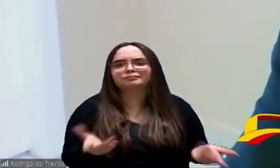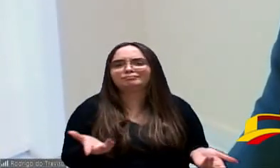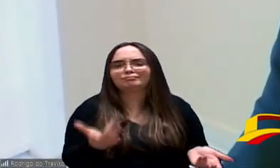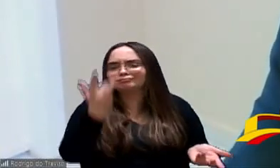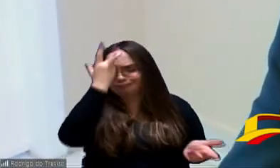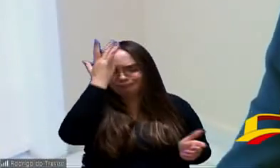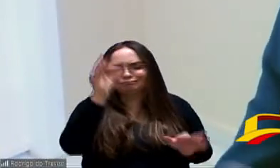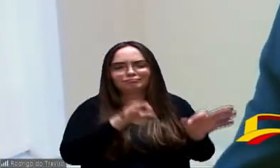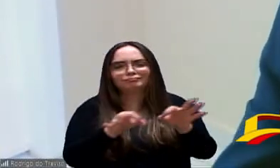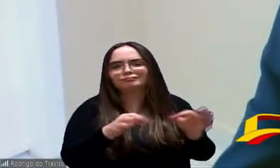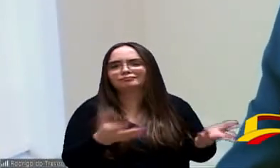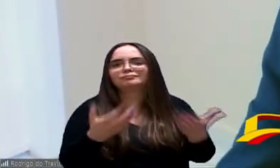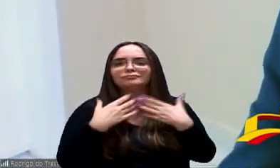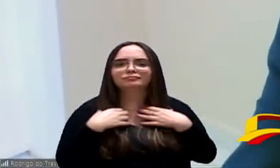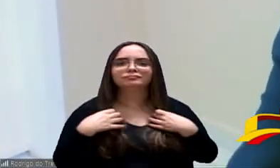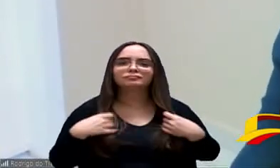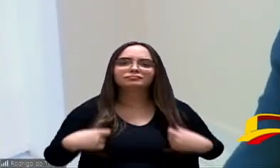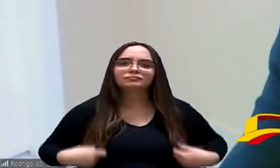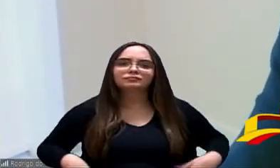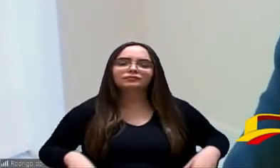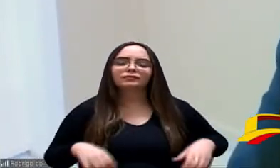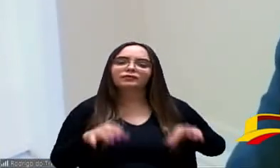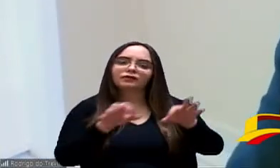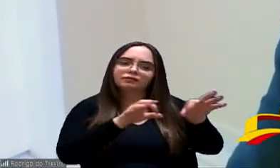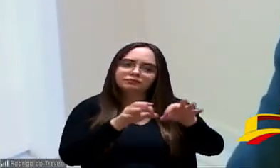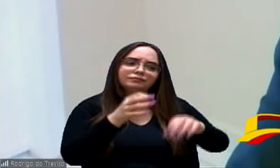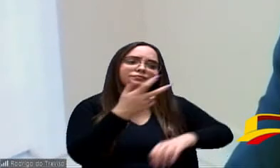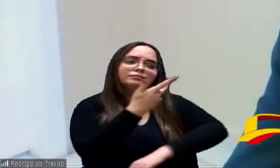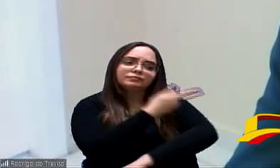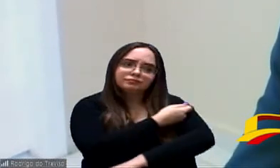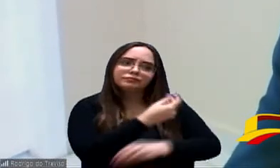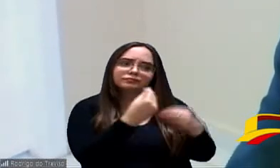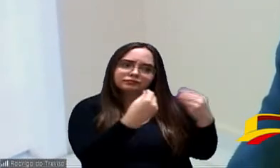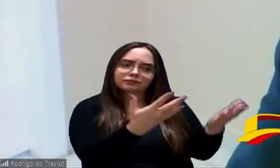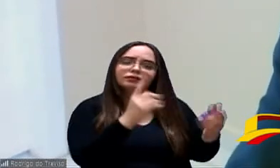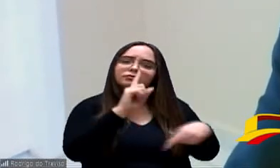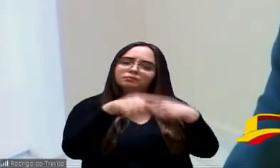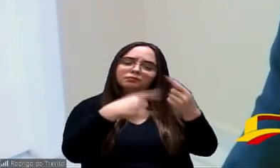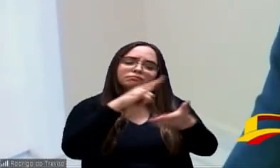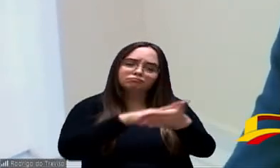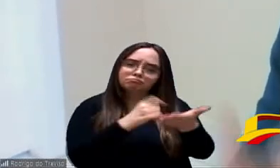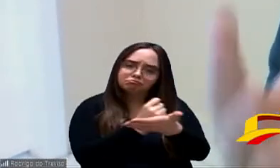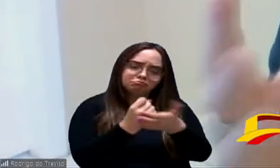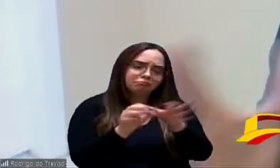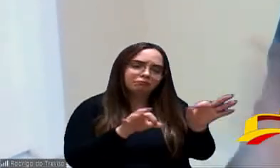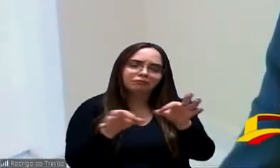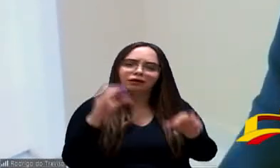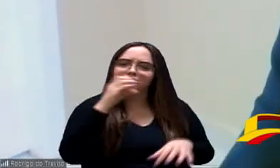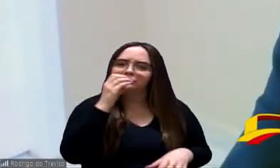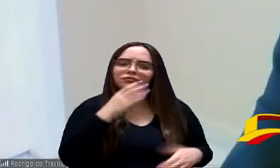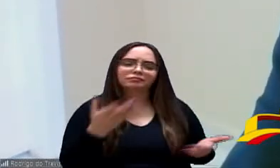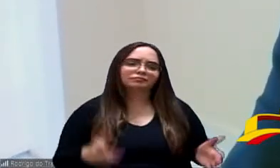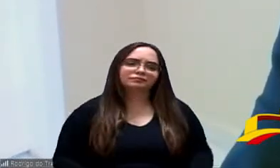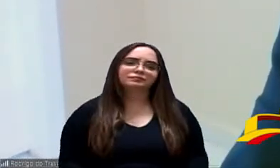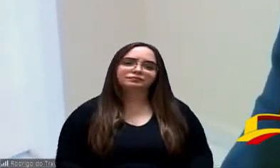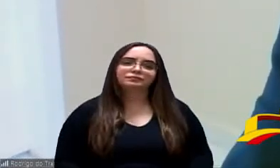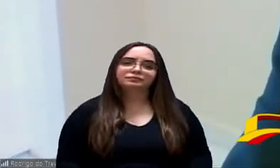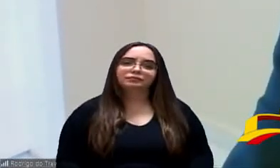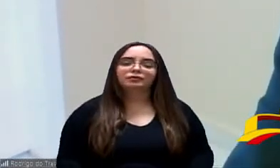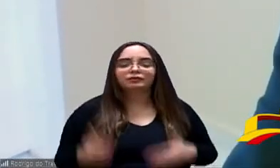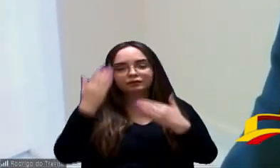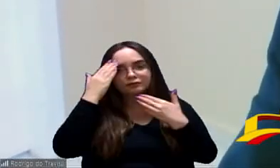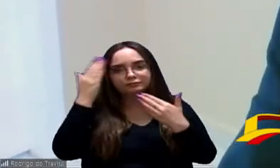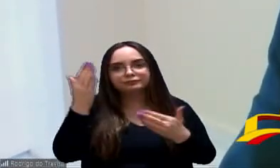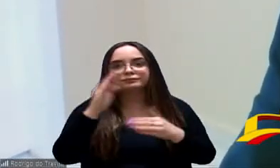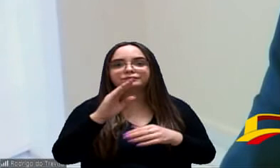resolver, e aplica e depois resolve a papelada. E eu queria agradecer o Hélio, que é um